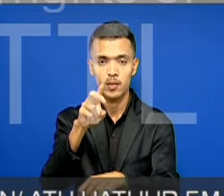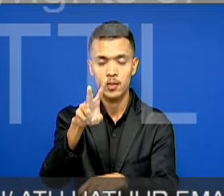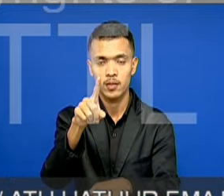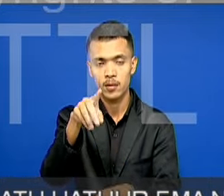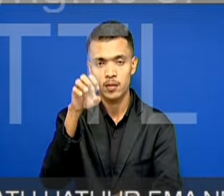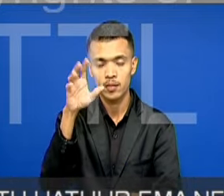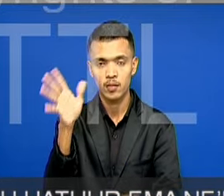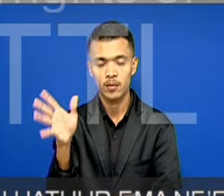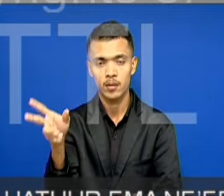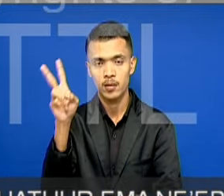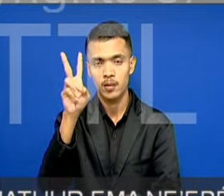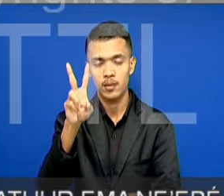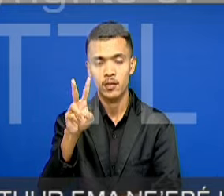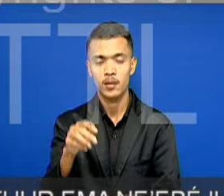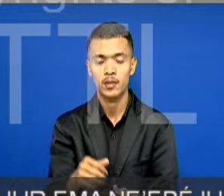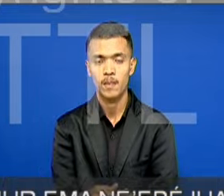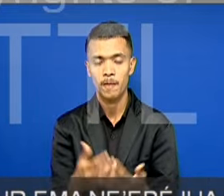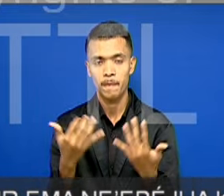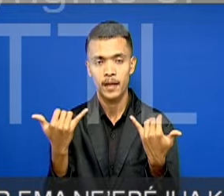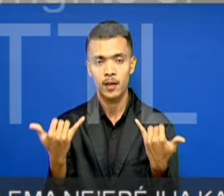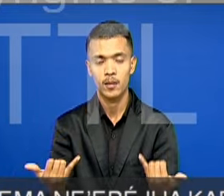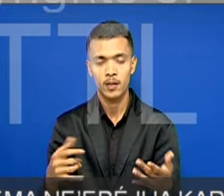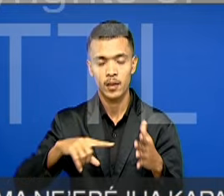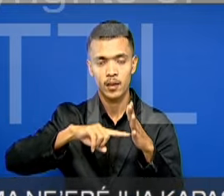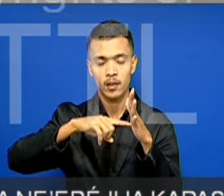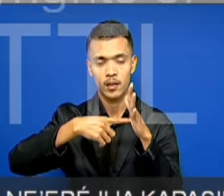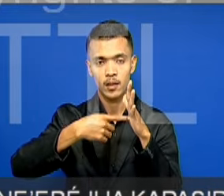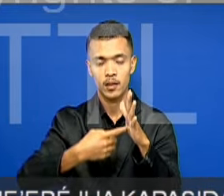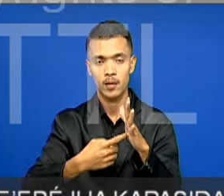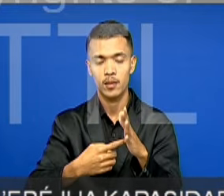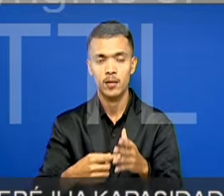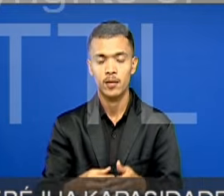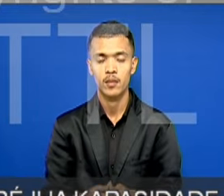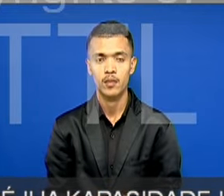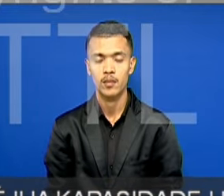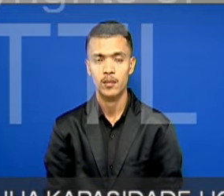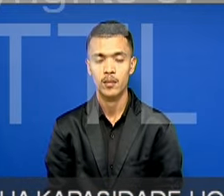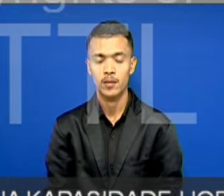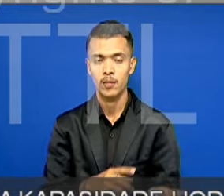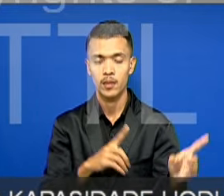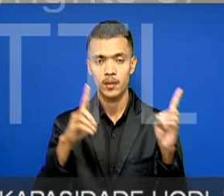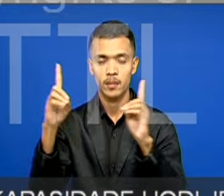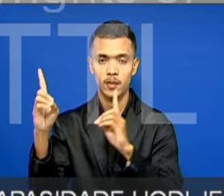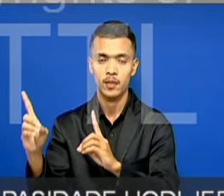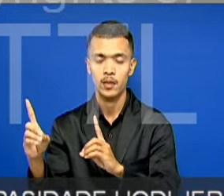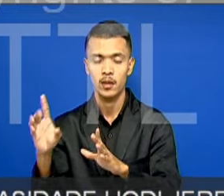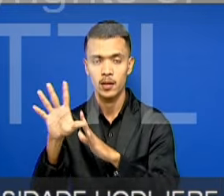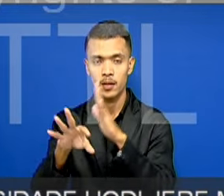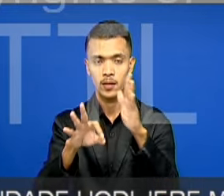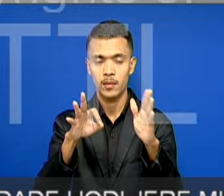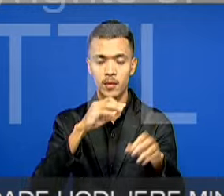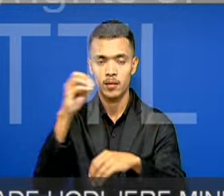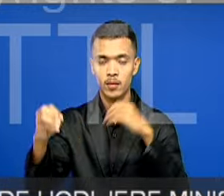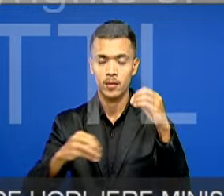Halo reforma ba setor justiça. Agora haku ona lei halo tona. Agora implementação. Halo na recrutamento loco ona vaga